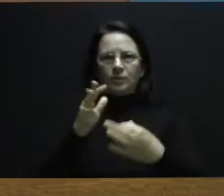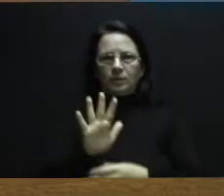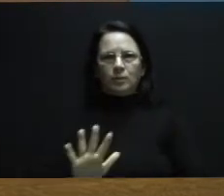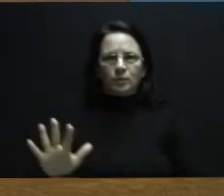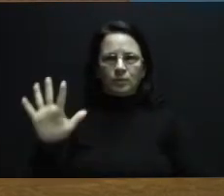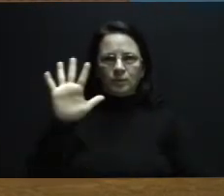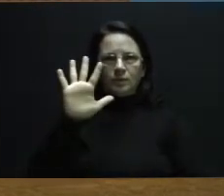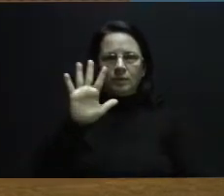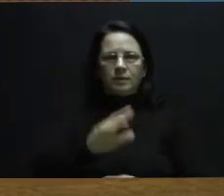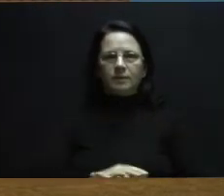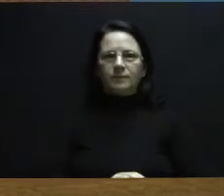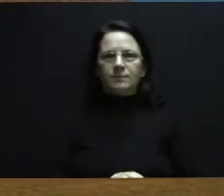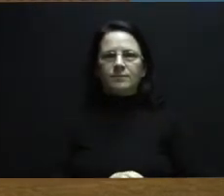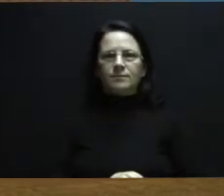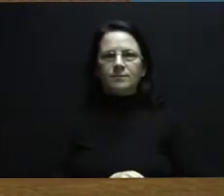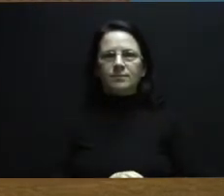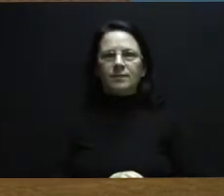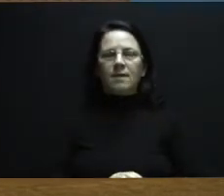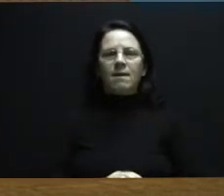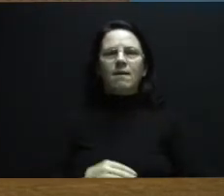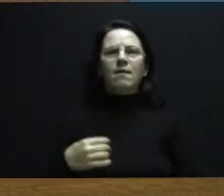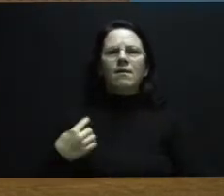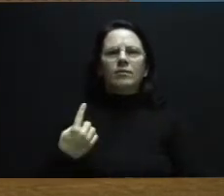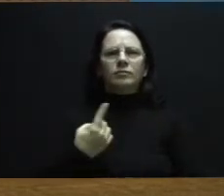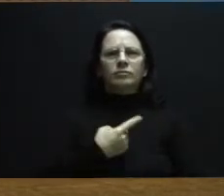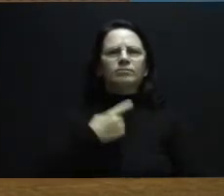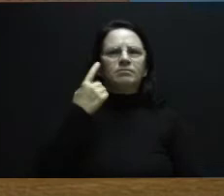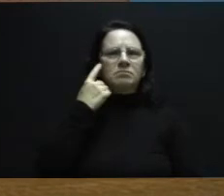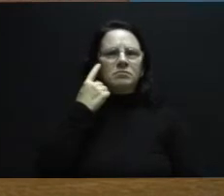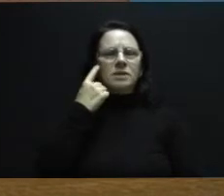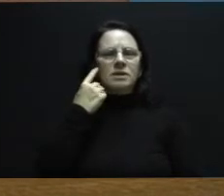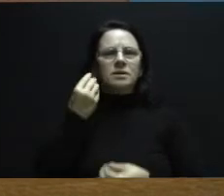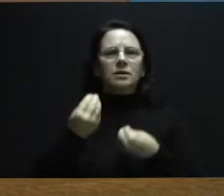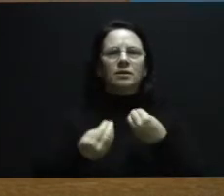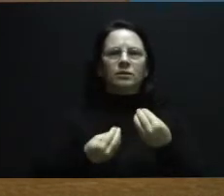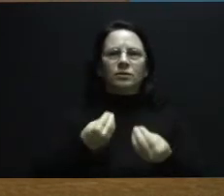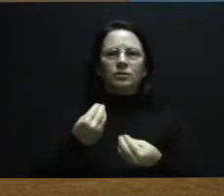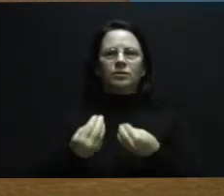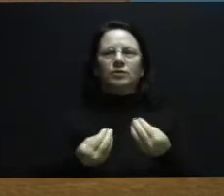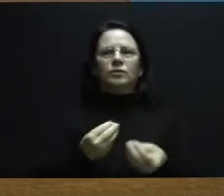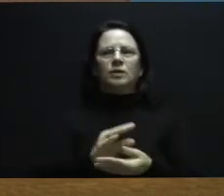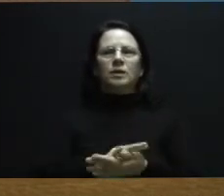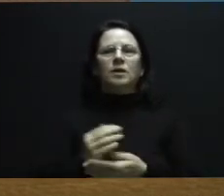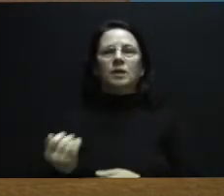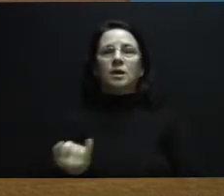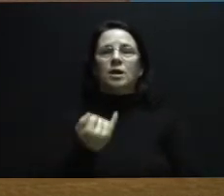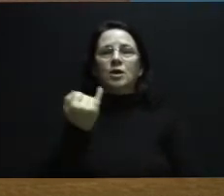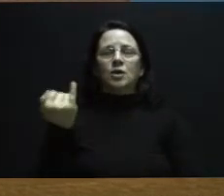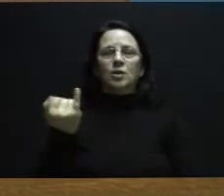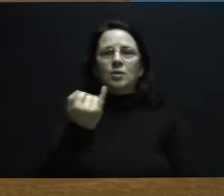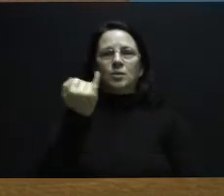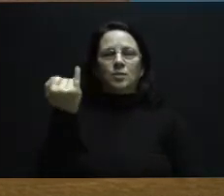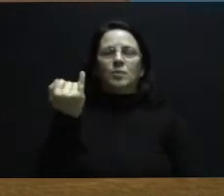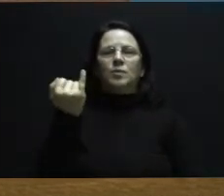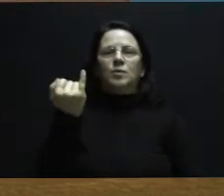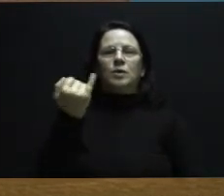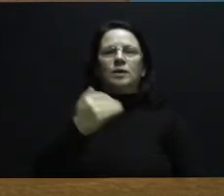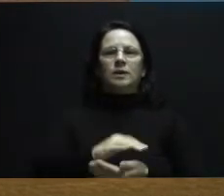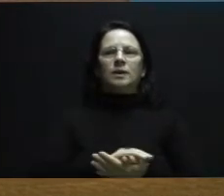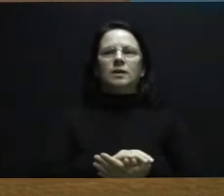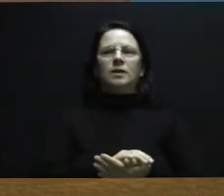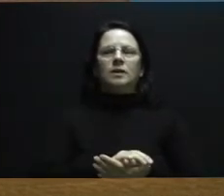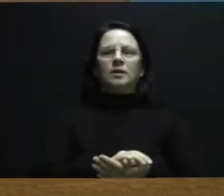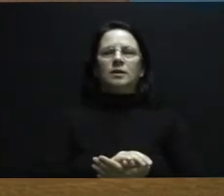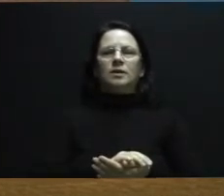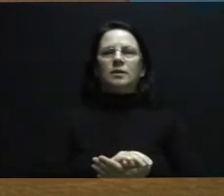superficialidade, mas nos faz ponderar sobre a sua razão de ser, sobre a importância da reciprocidade e